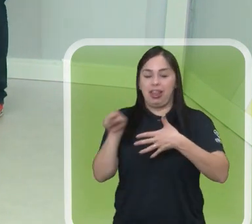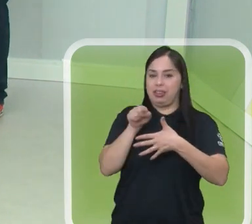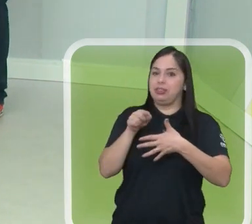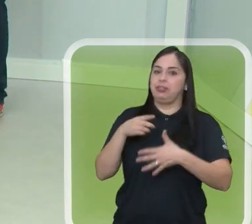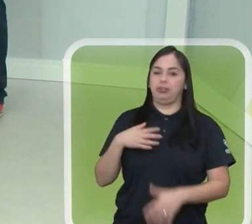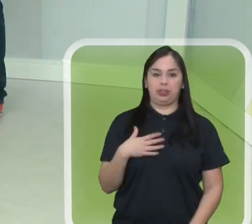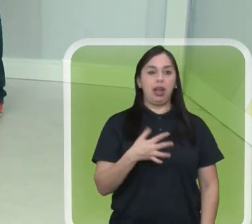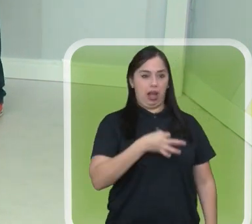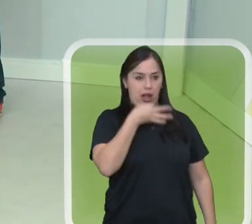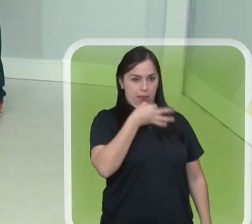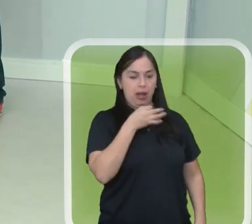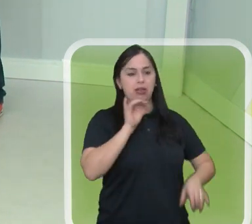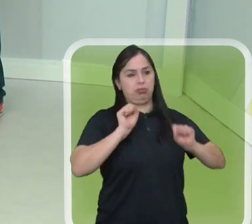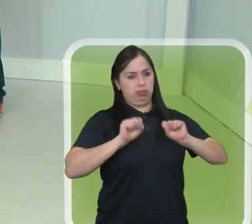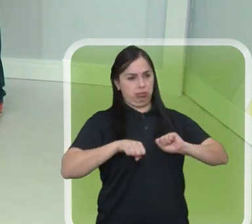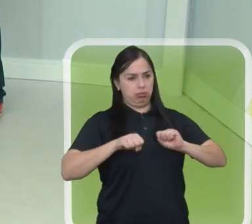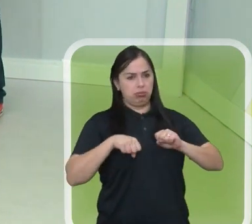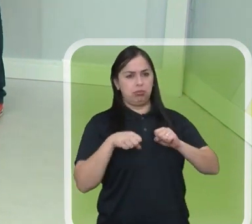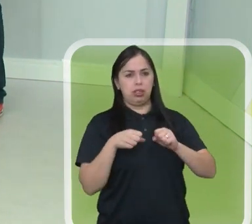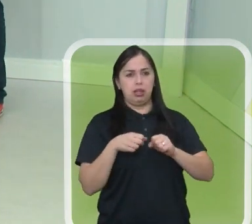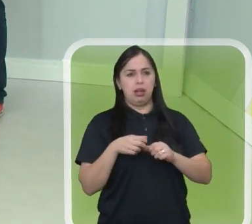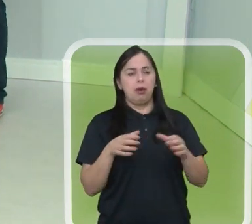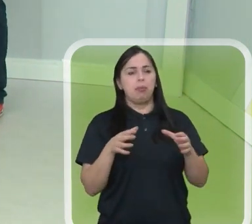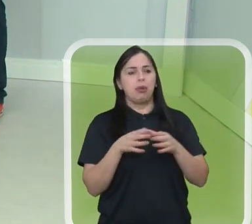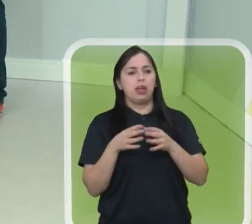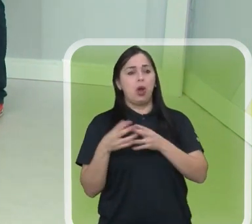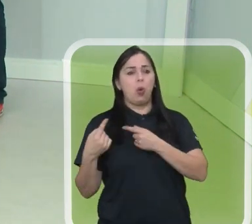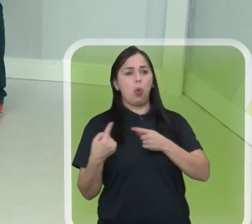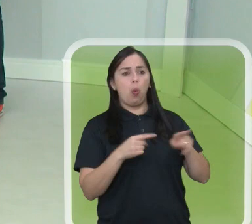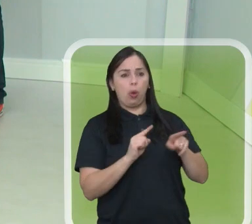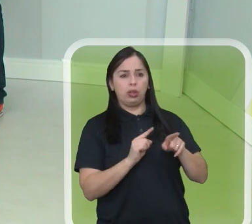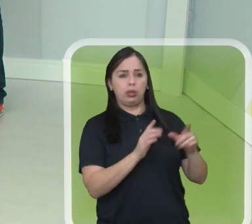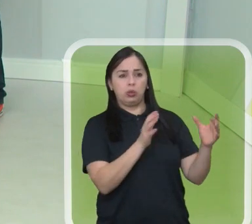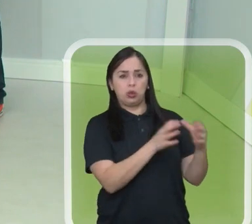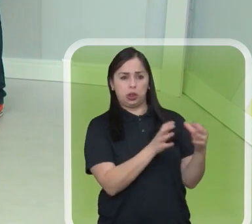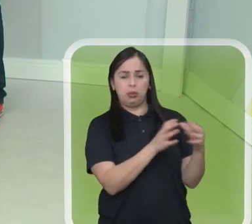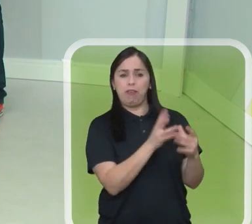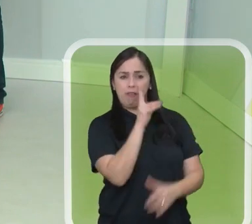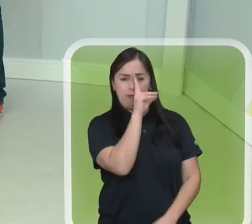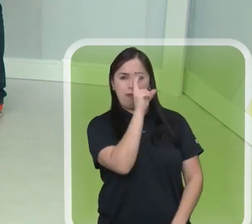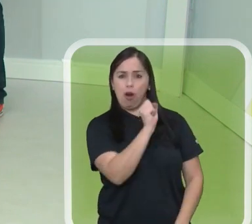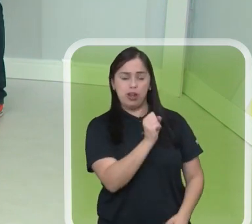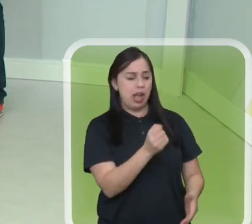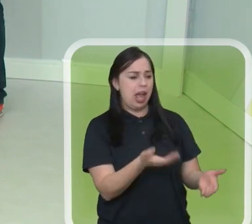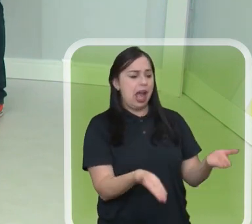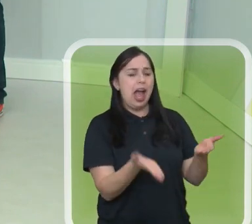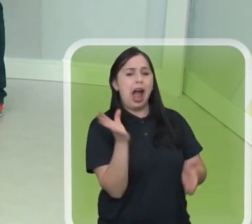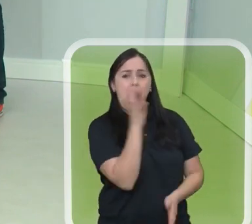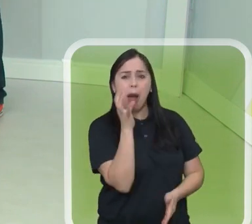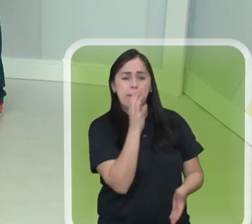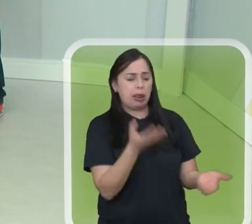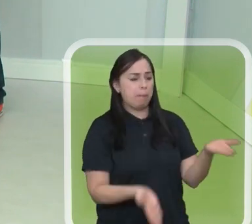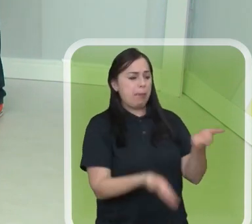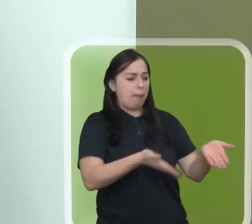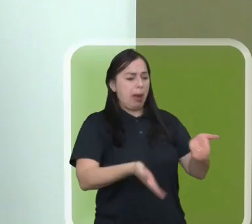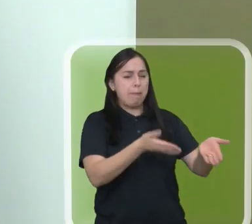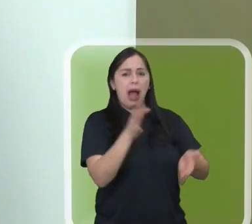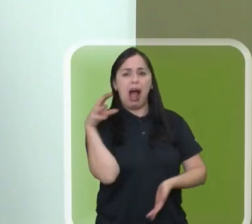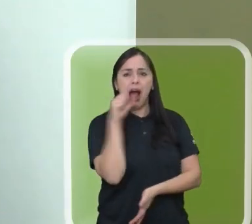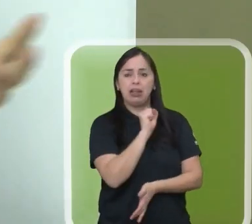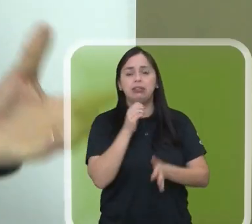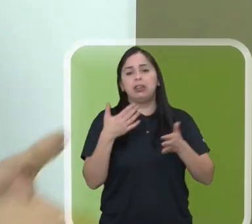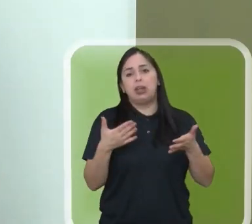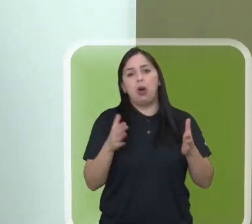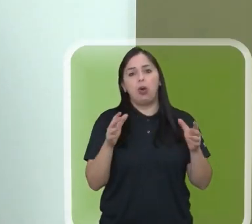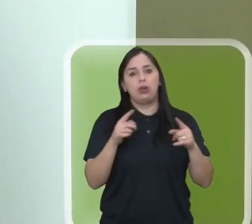foi o melhor jogo do São José, porque foi um time muito forte, o Capivariano, um time muito rápido, né? Mas realmente foi um grande jogo, tanto é que foi